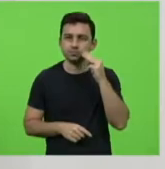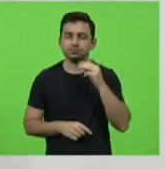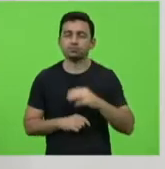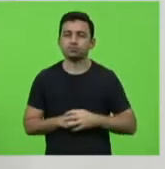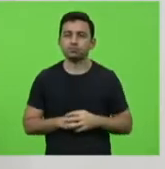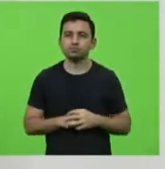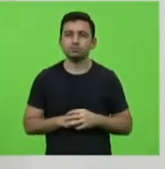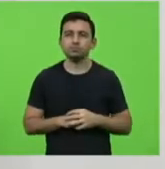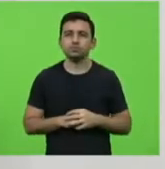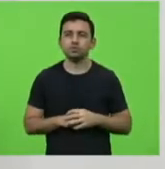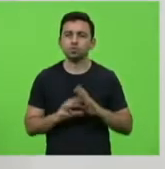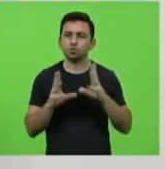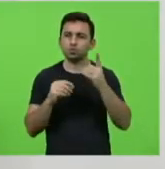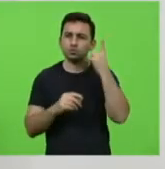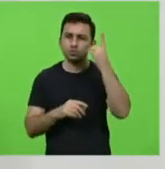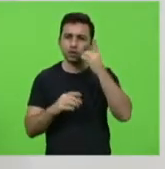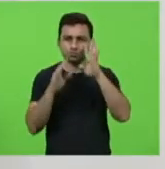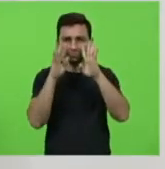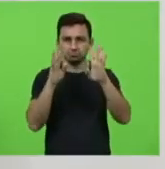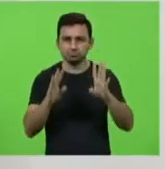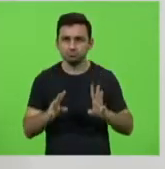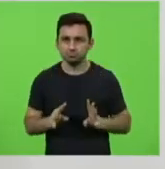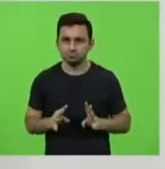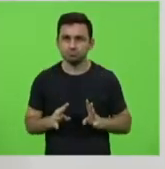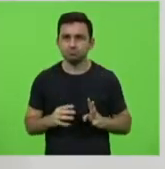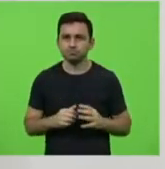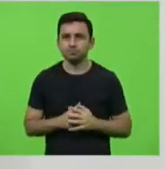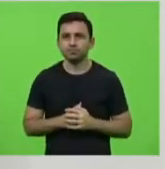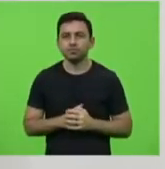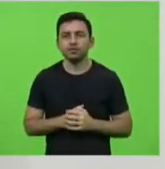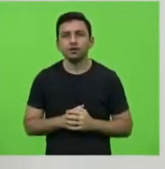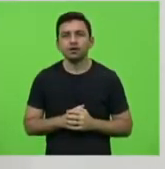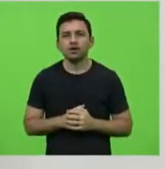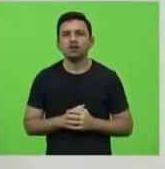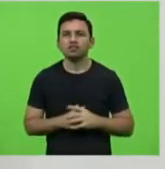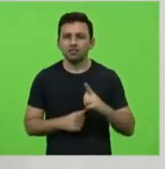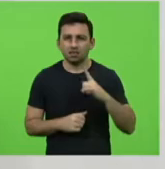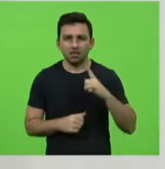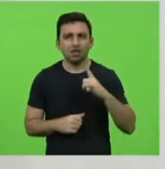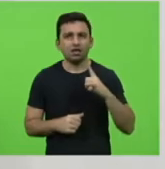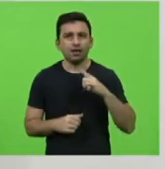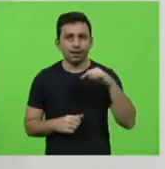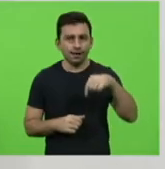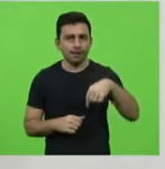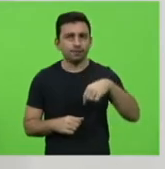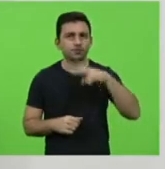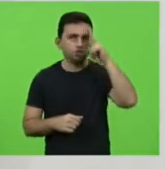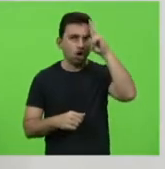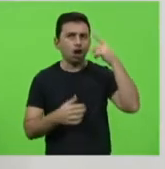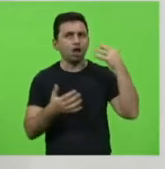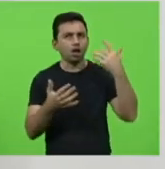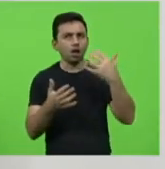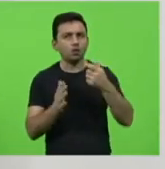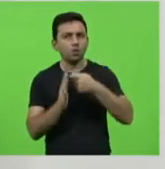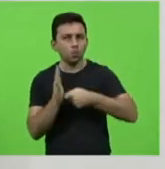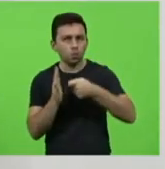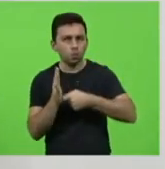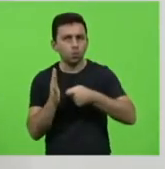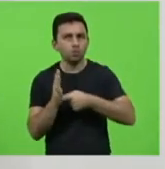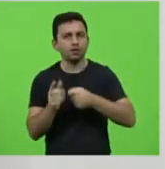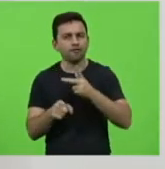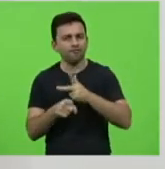acompanha, nós temos uma história de luta, de guerra, de vivência, de vitórias no